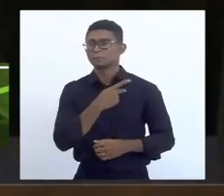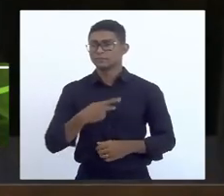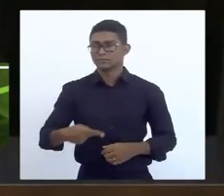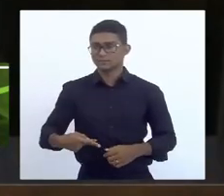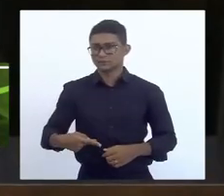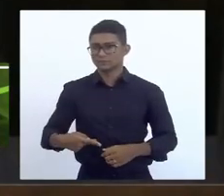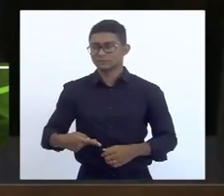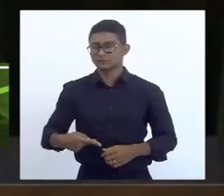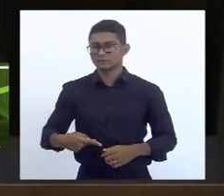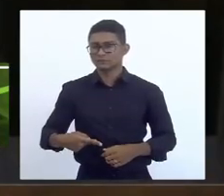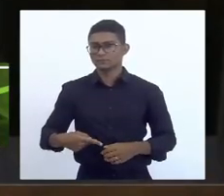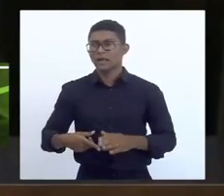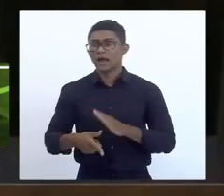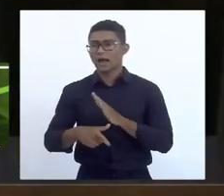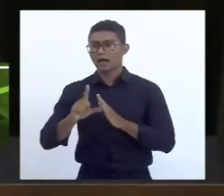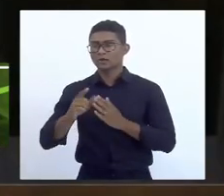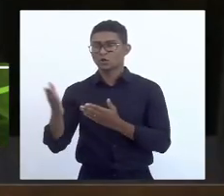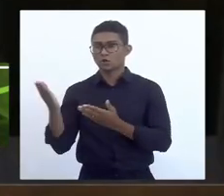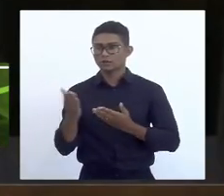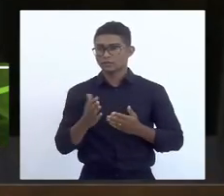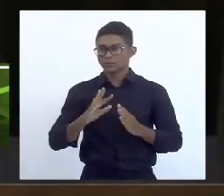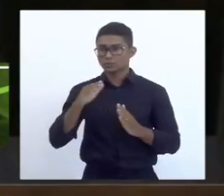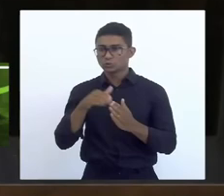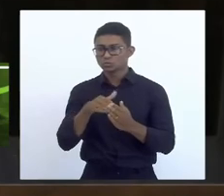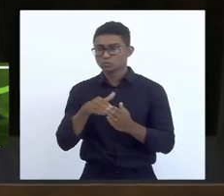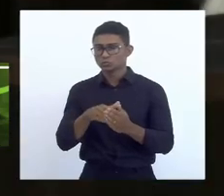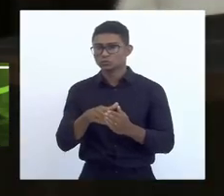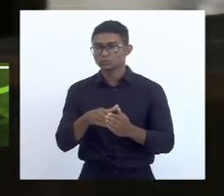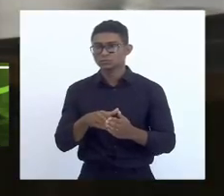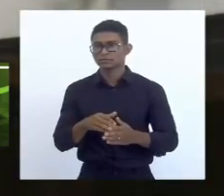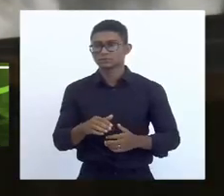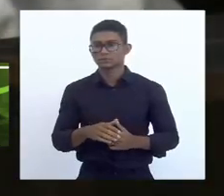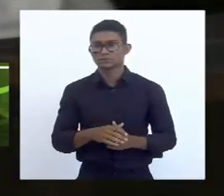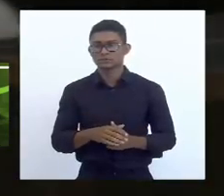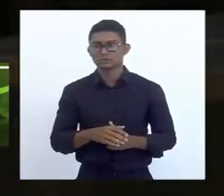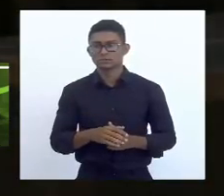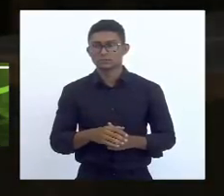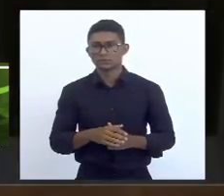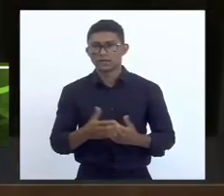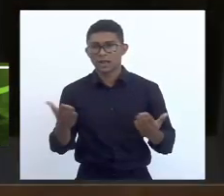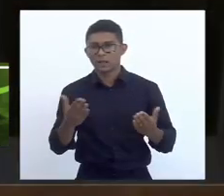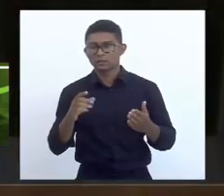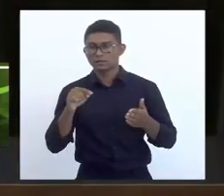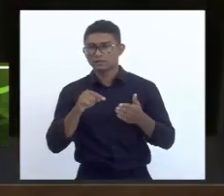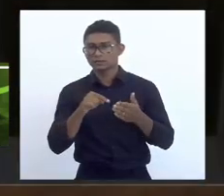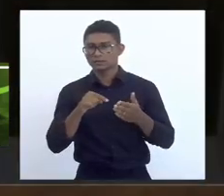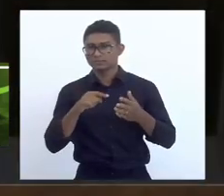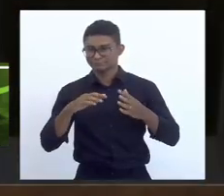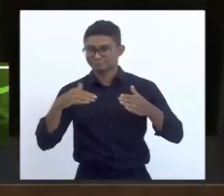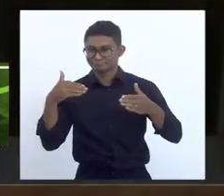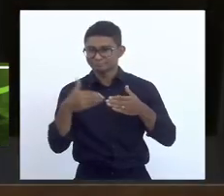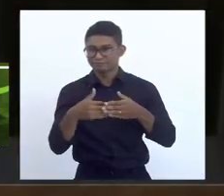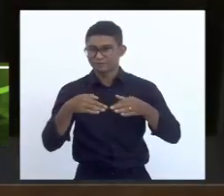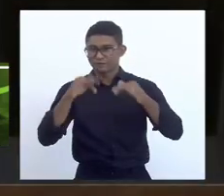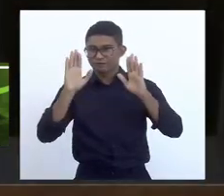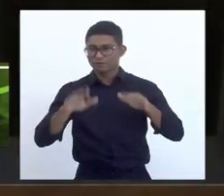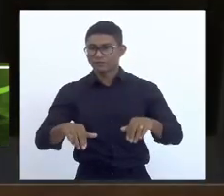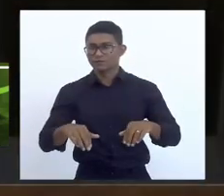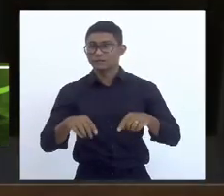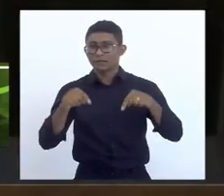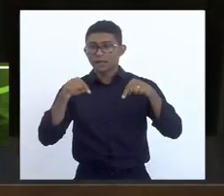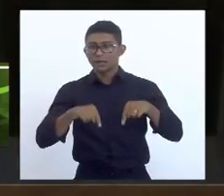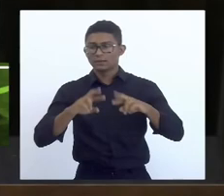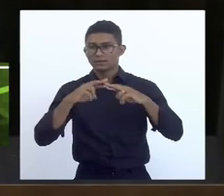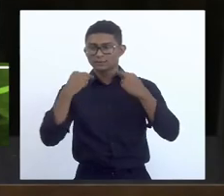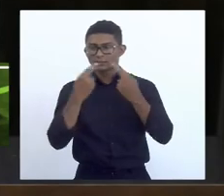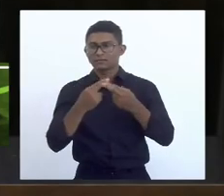antes da nossa última convidada poder se expressar, agora que vai terminar aqui o nosso encontro, essa audiência pública